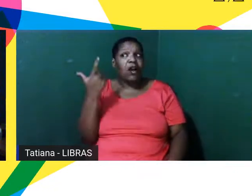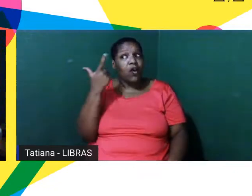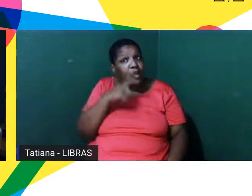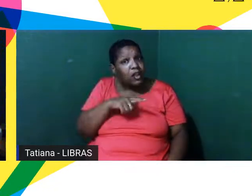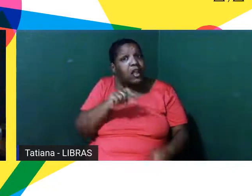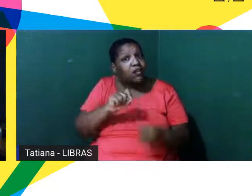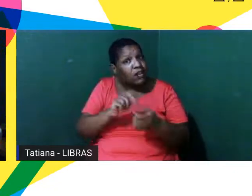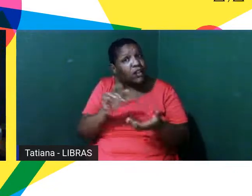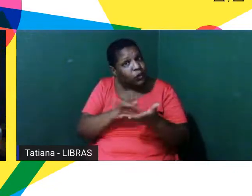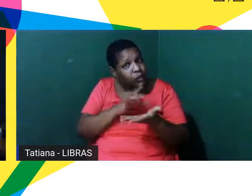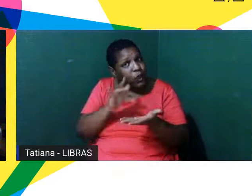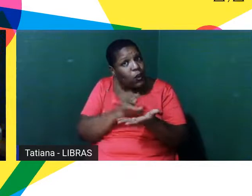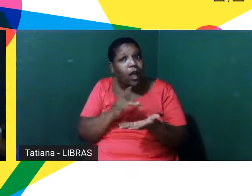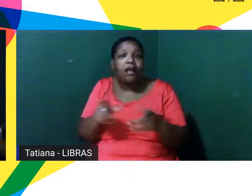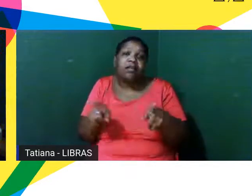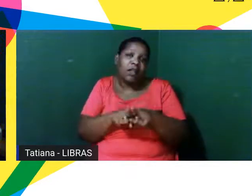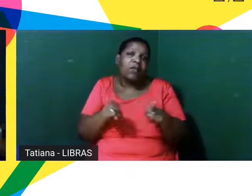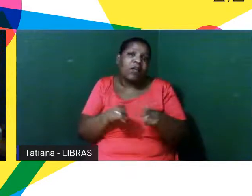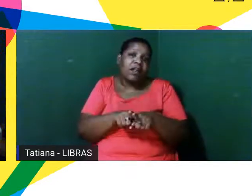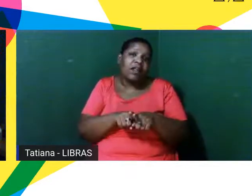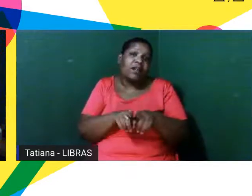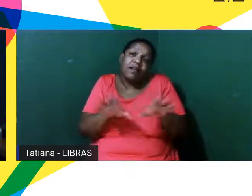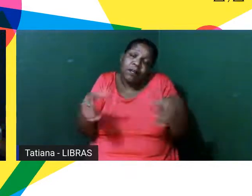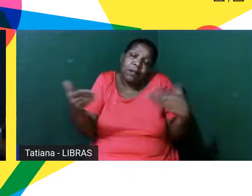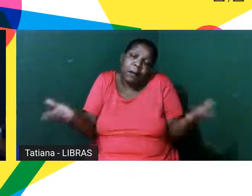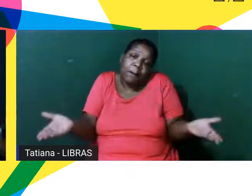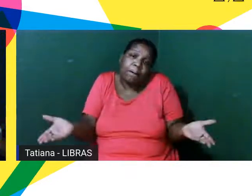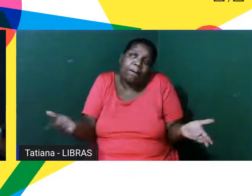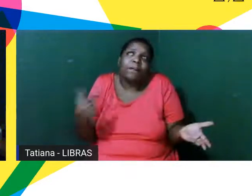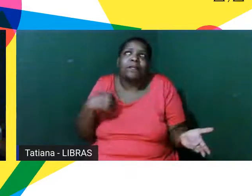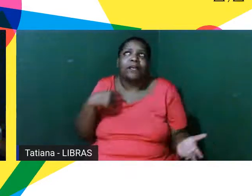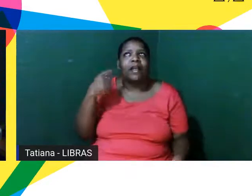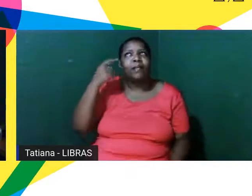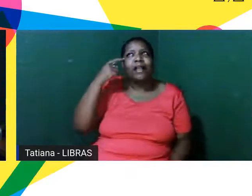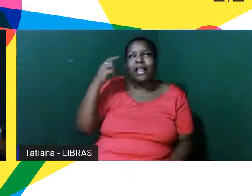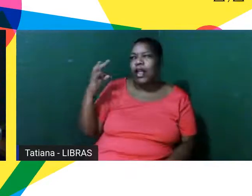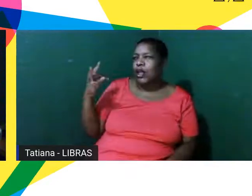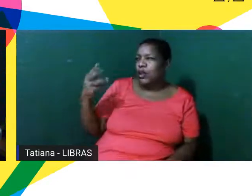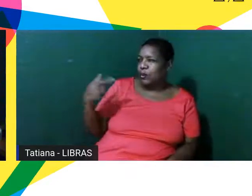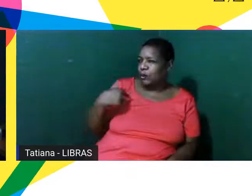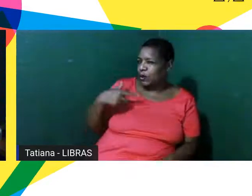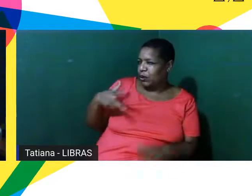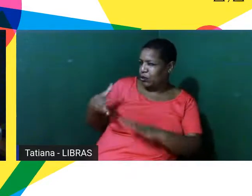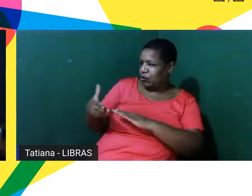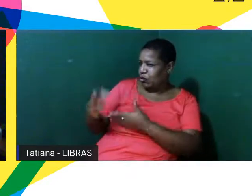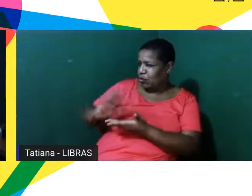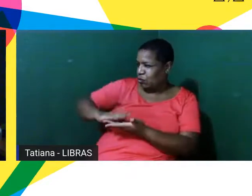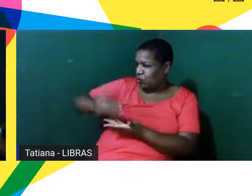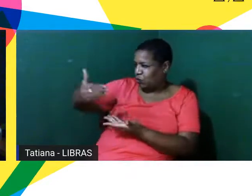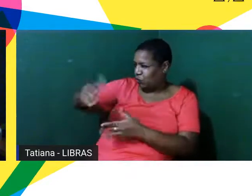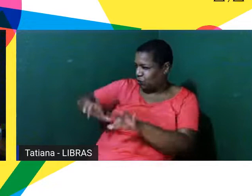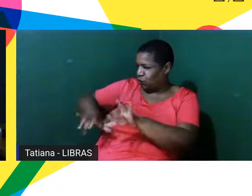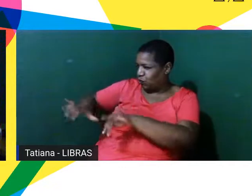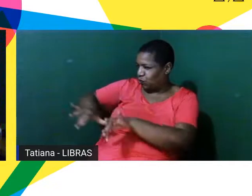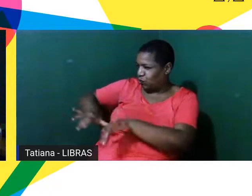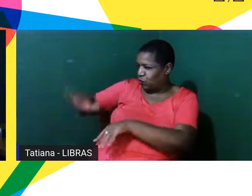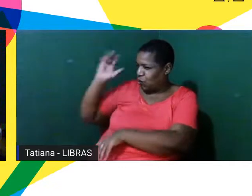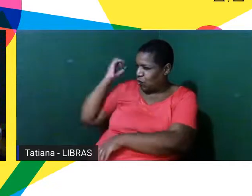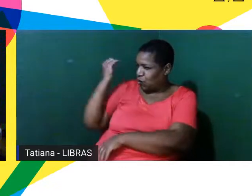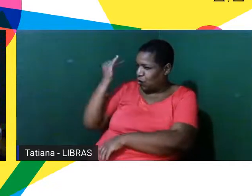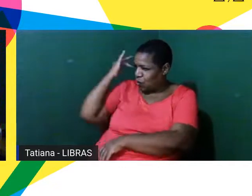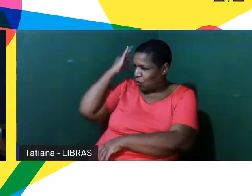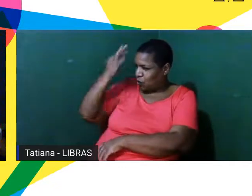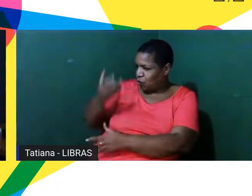consegue fazer pelo celular não tem por que achar que toda editou é a pessoa que tem um computador